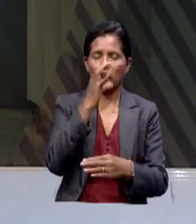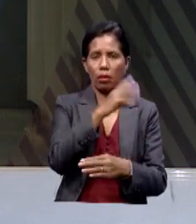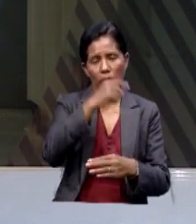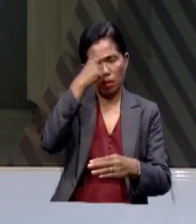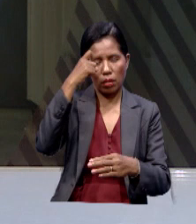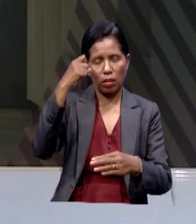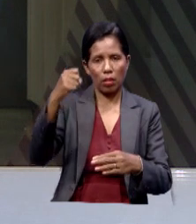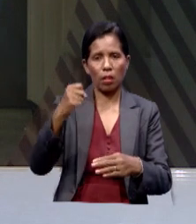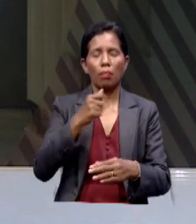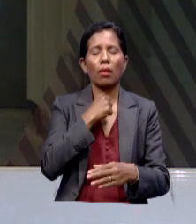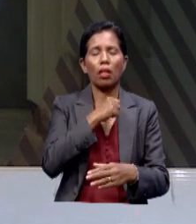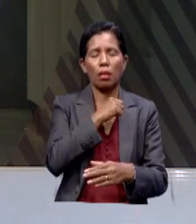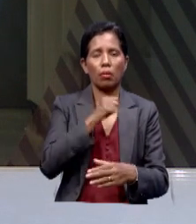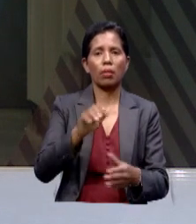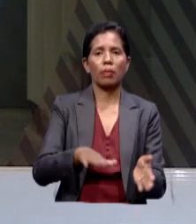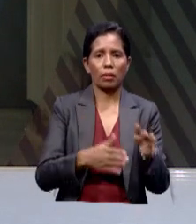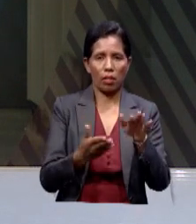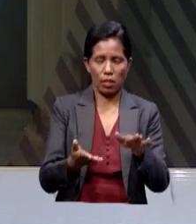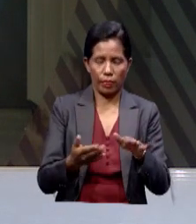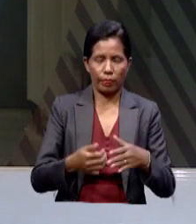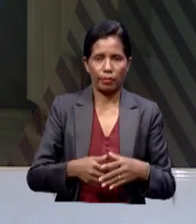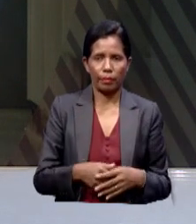Monsenhor José António da Costa Racotoês.